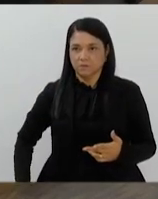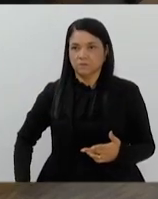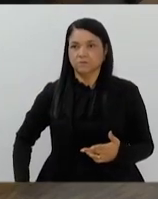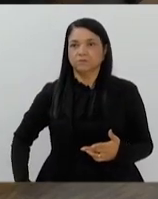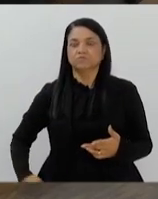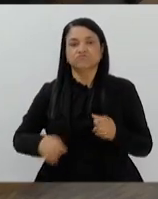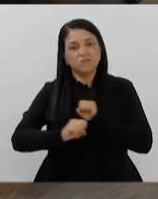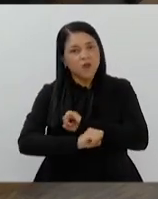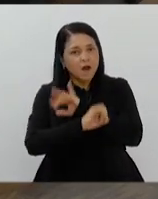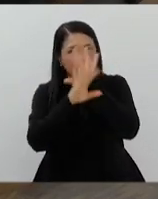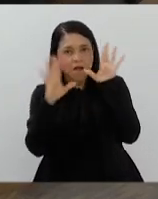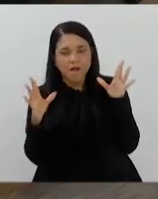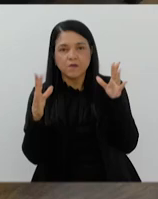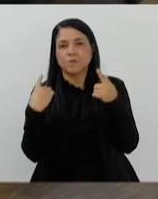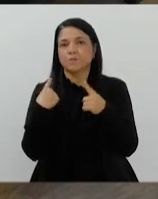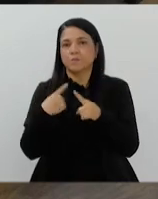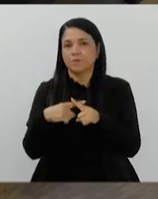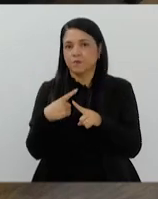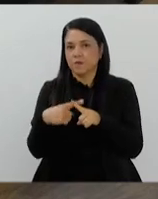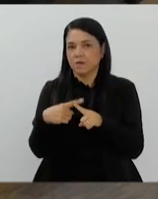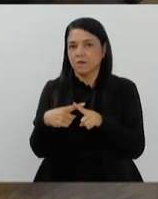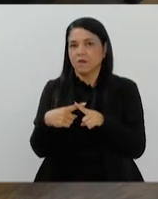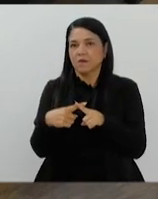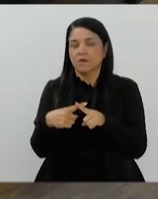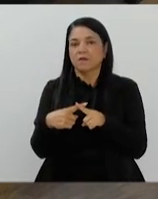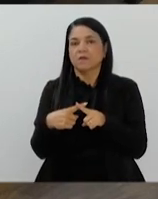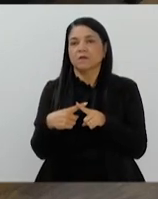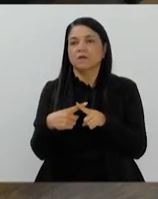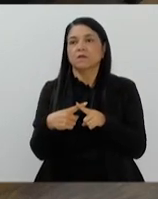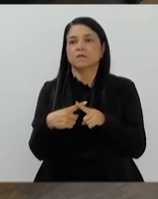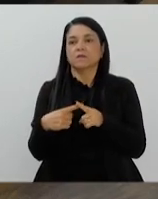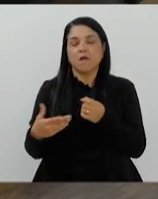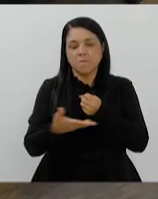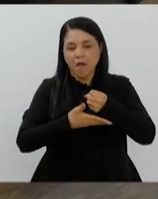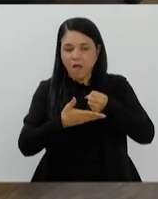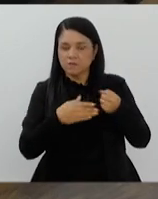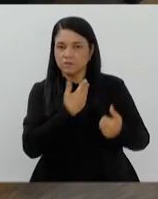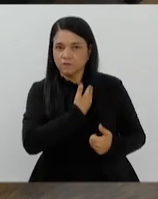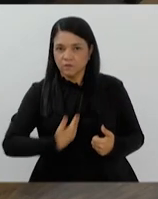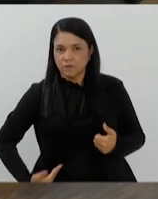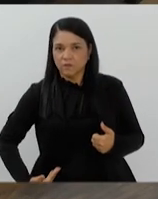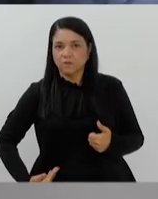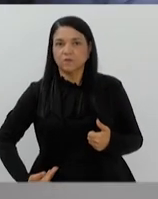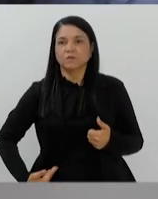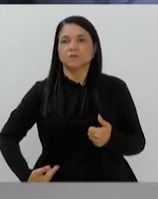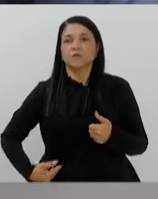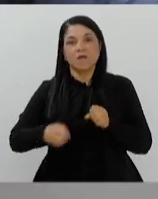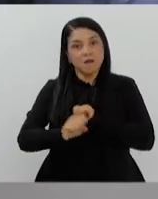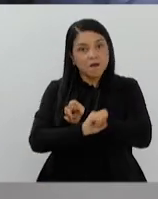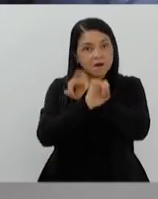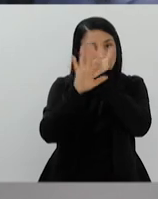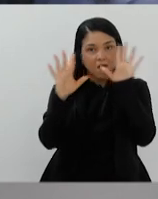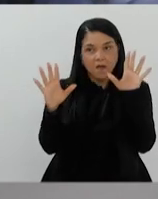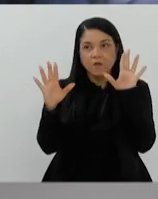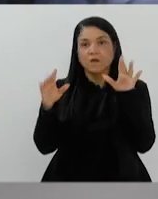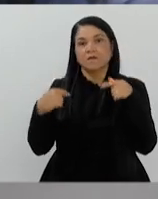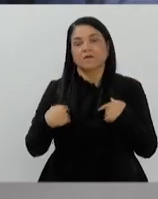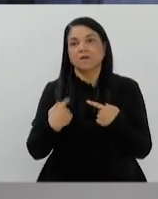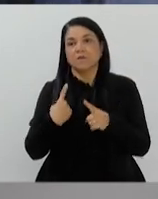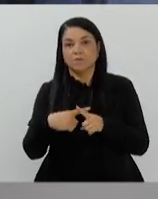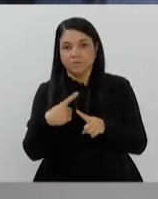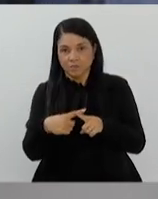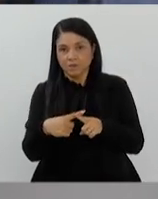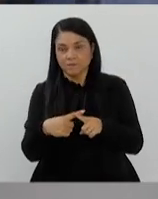deixar muito claro Exatamente porque eh sou da base do governo etc e aí para mim é muito claro que há coisas a se arrumar e tá